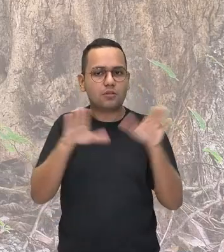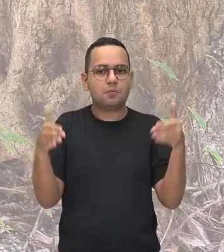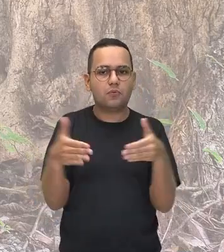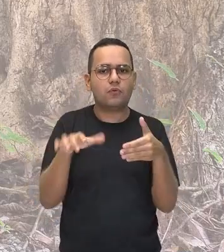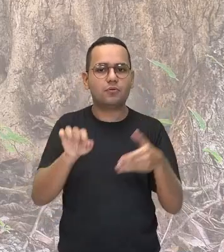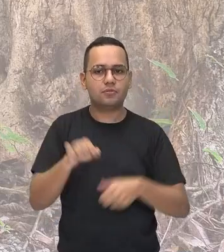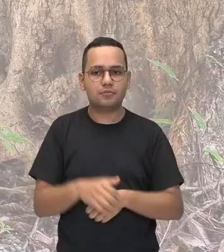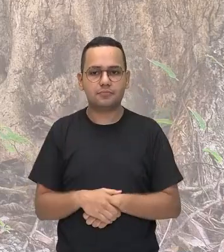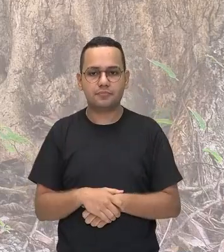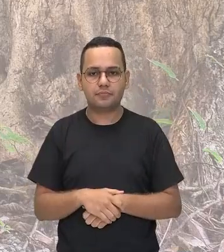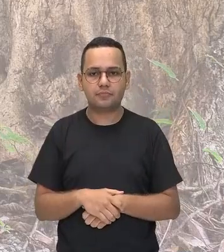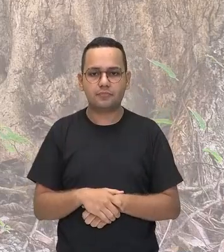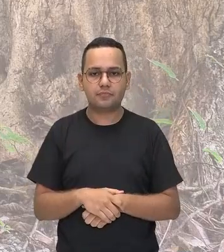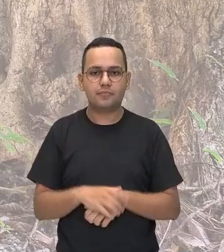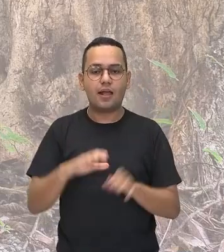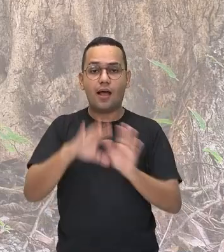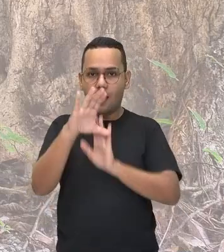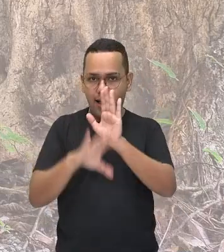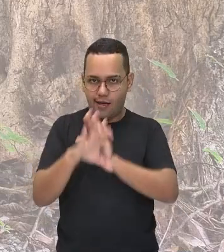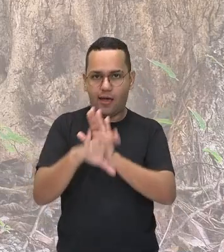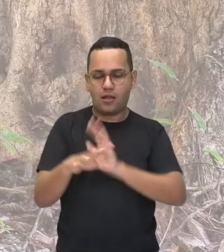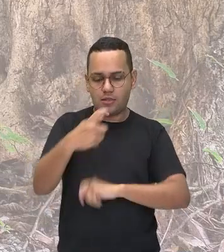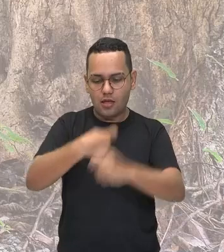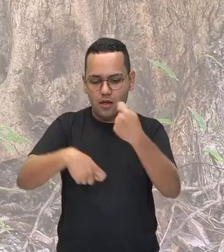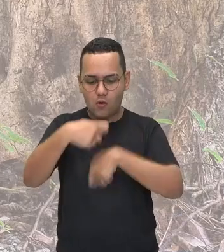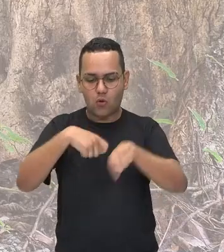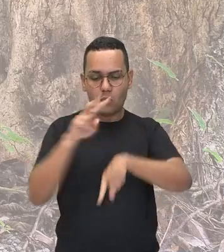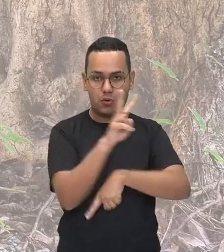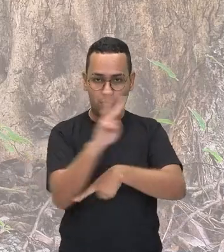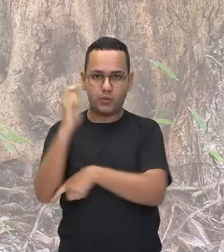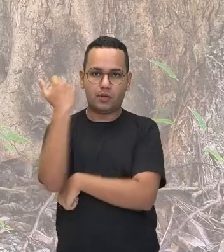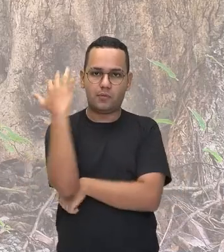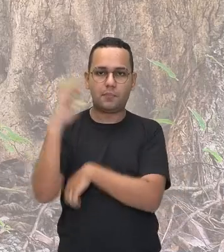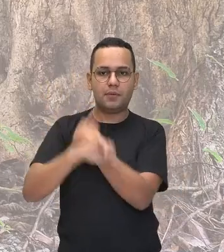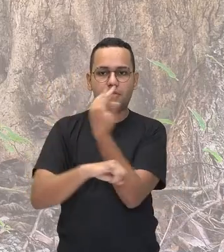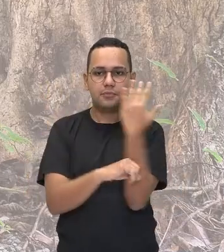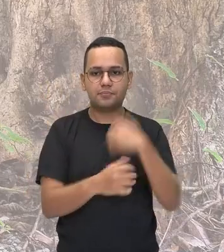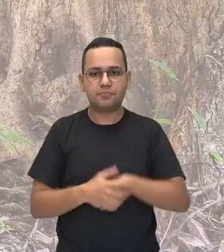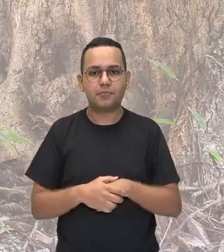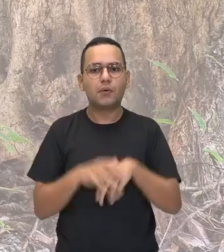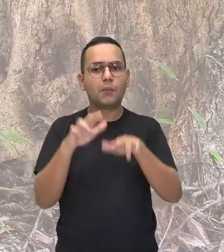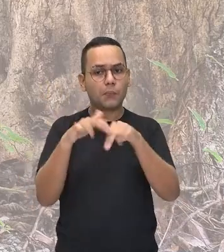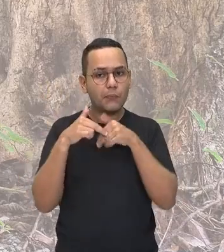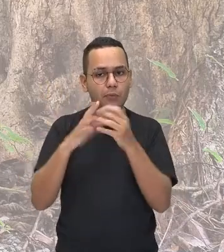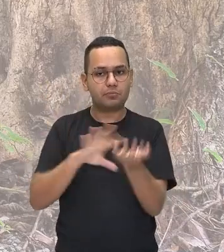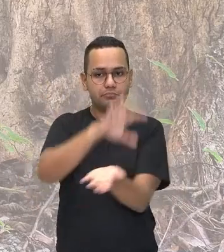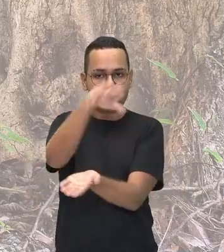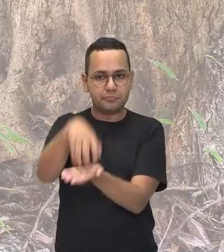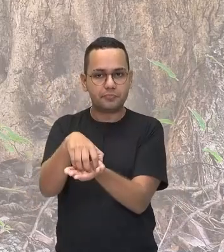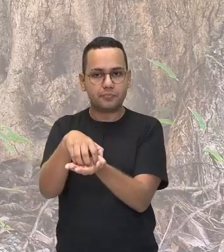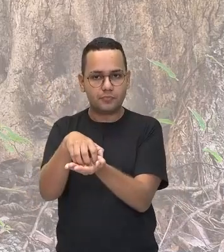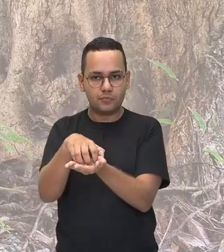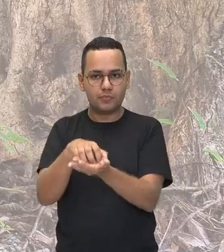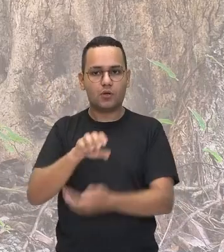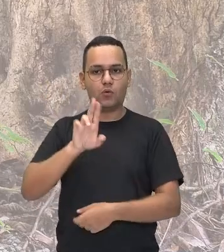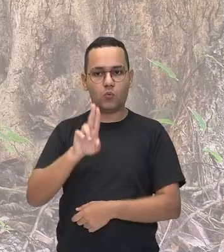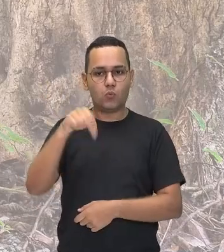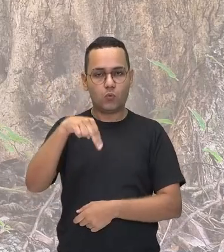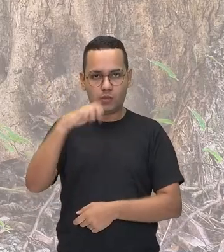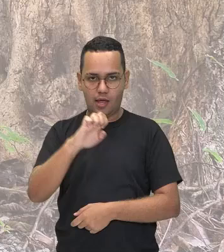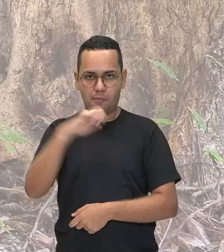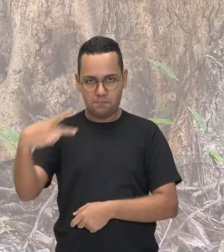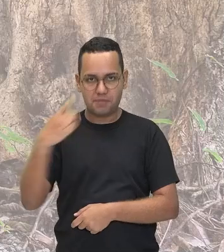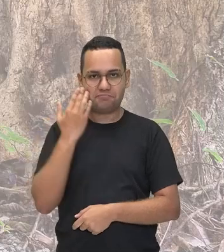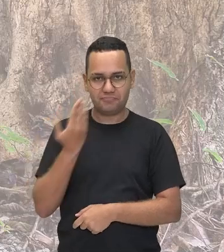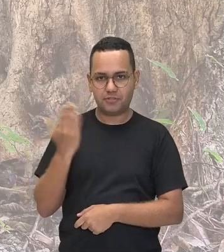diretamente com o conceito de economia verde. De acordo com a definição do Programa das Nações Unidas para o Meio Ambiente, que é a UNEP,